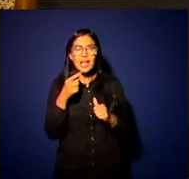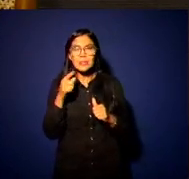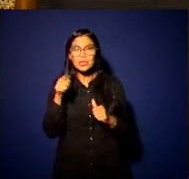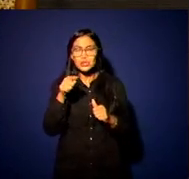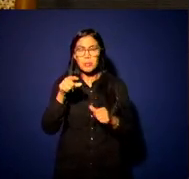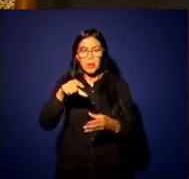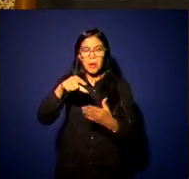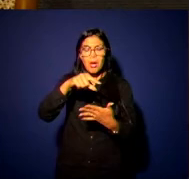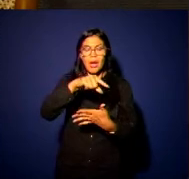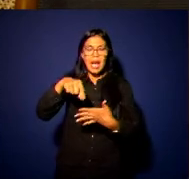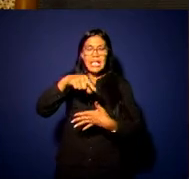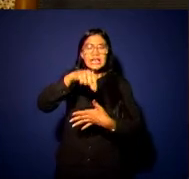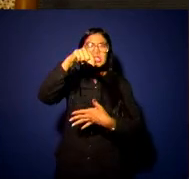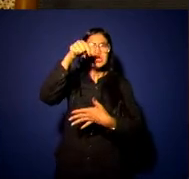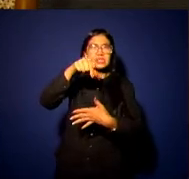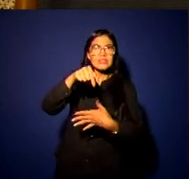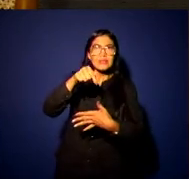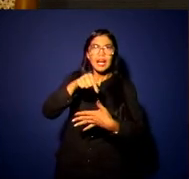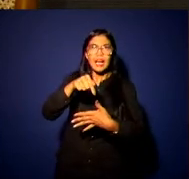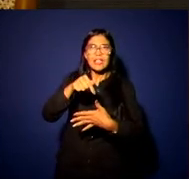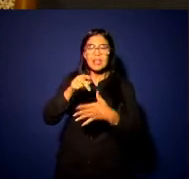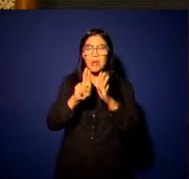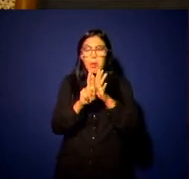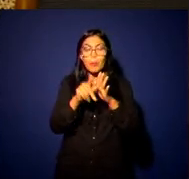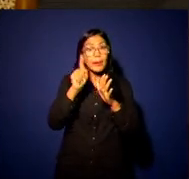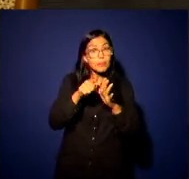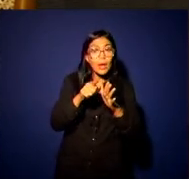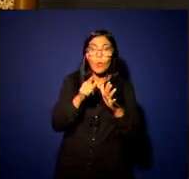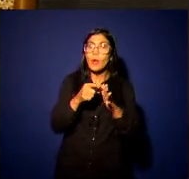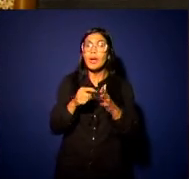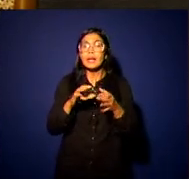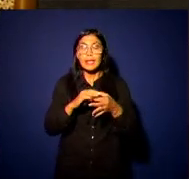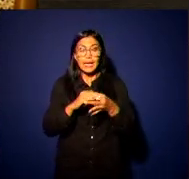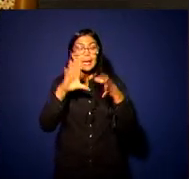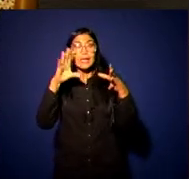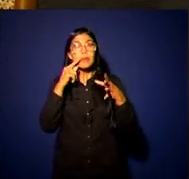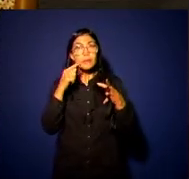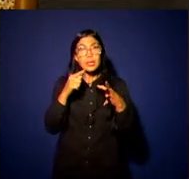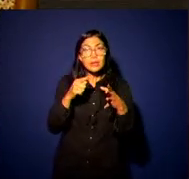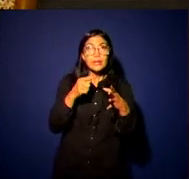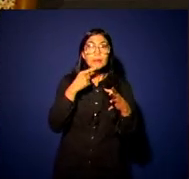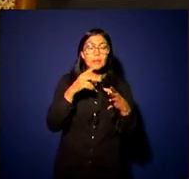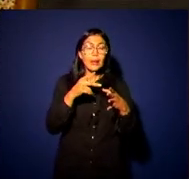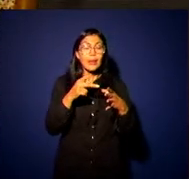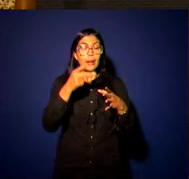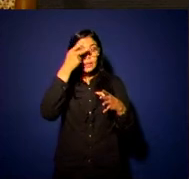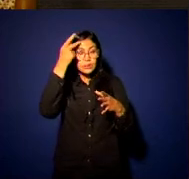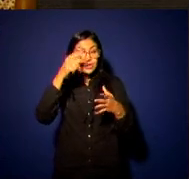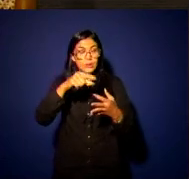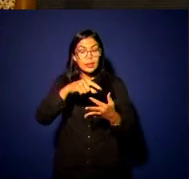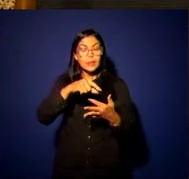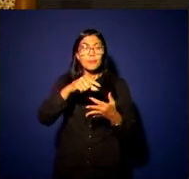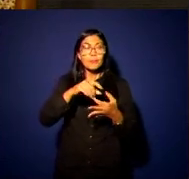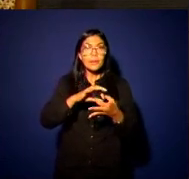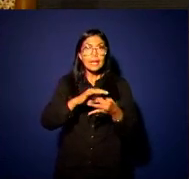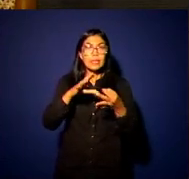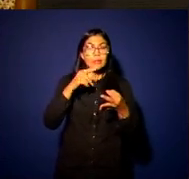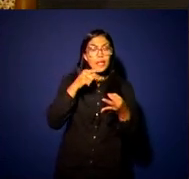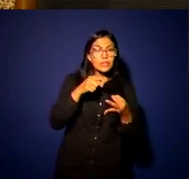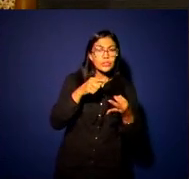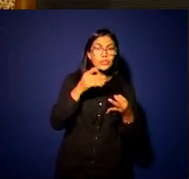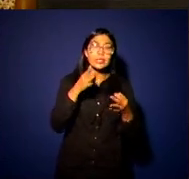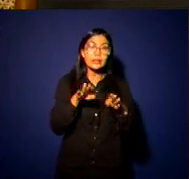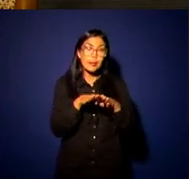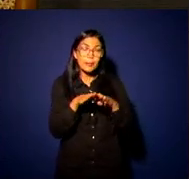regulatória permite a manutenção de regras contratuais que tenham acabou-se de previsão da regulação exclusiva